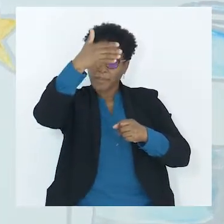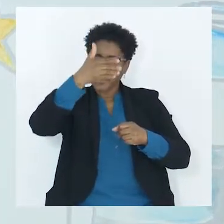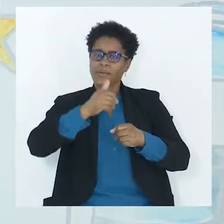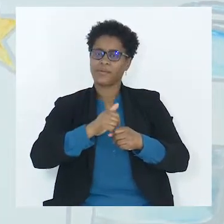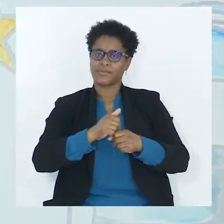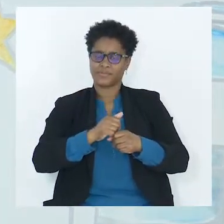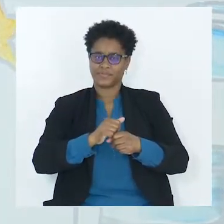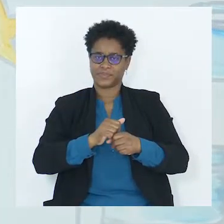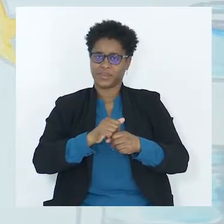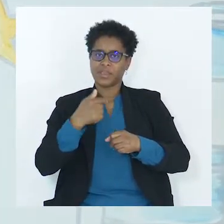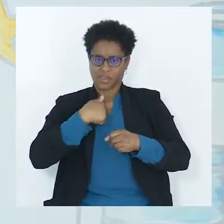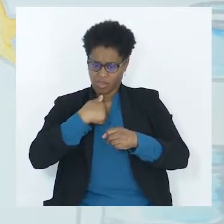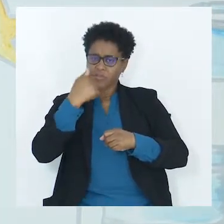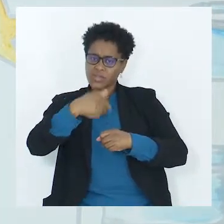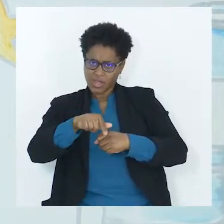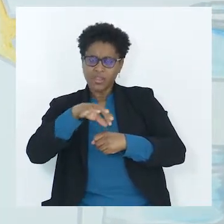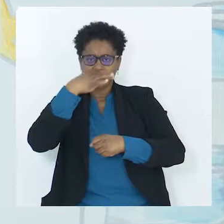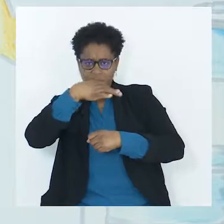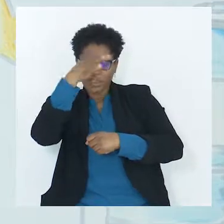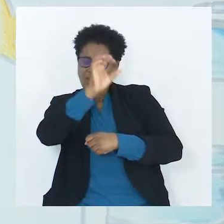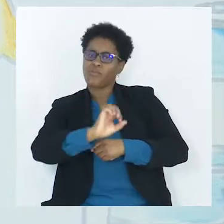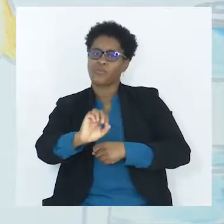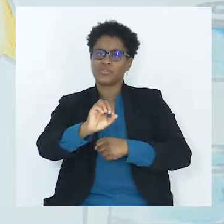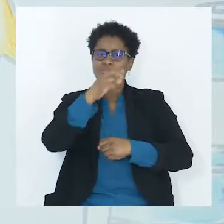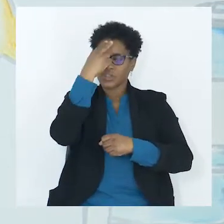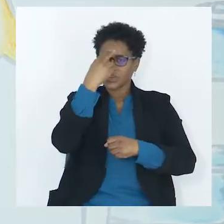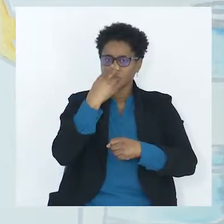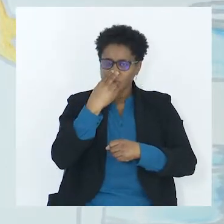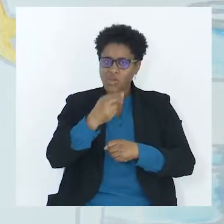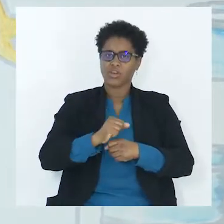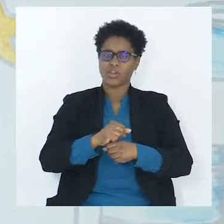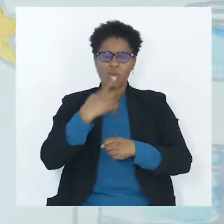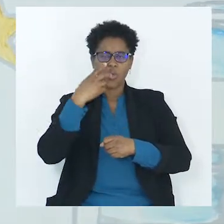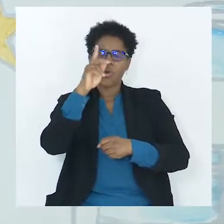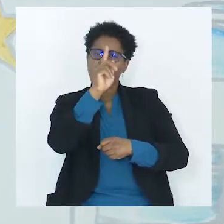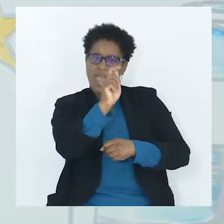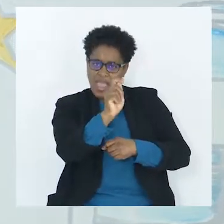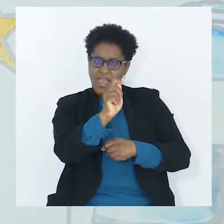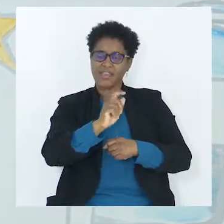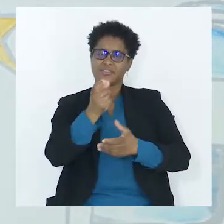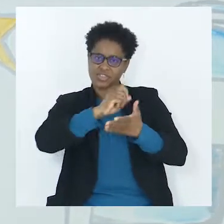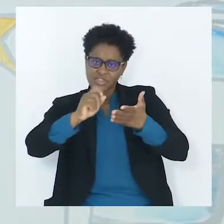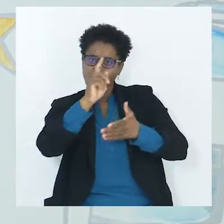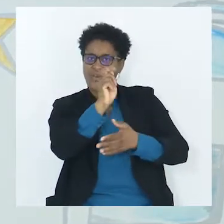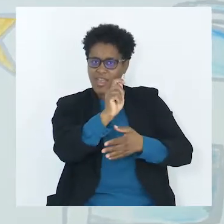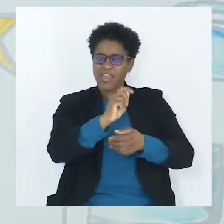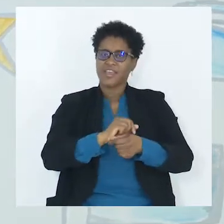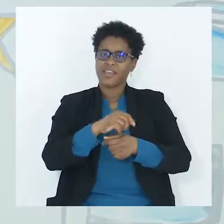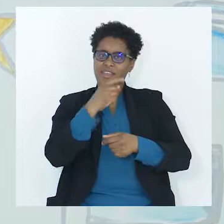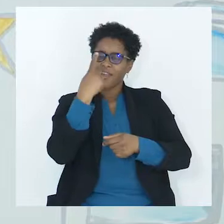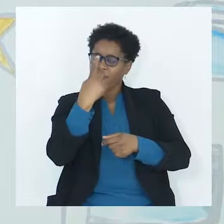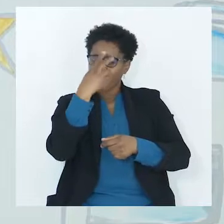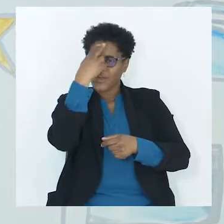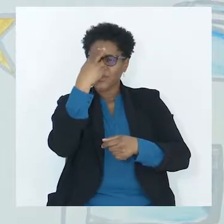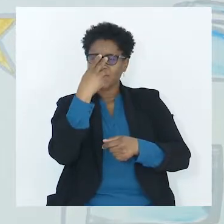Em primeiro lugar, devo-vos dizer que a história com E